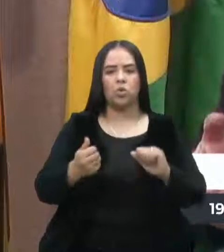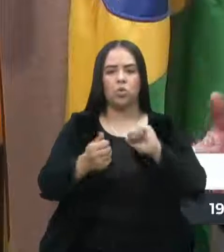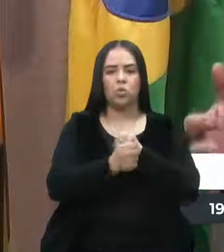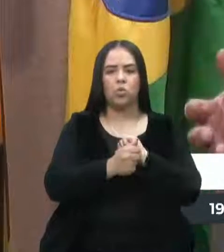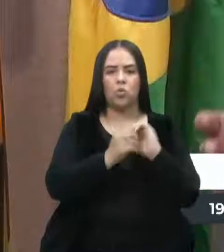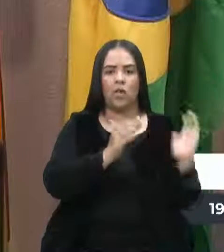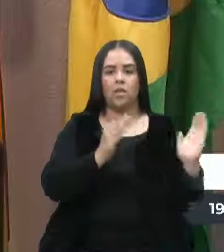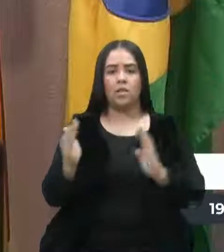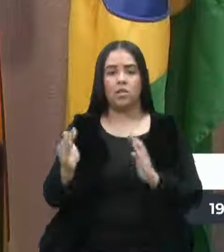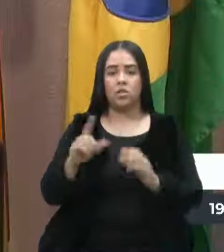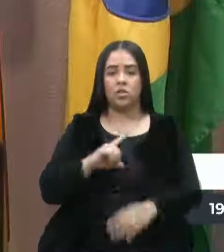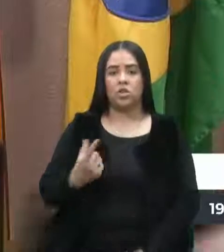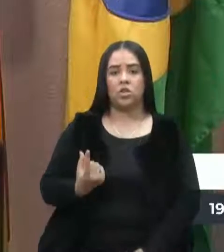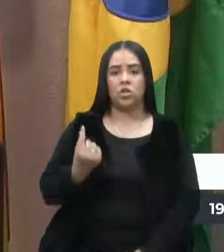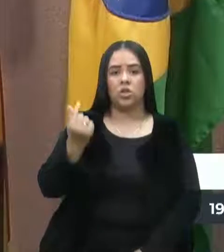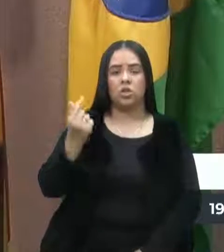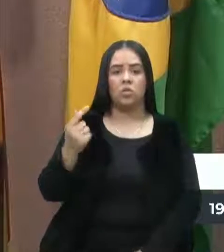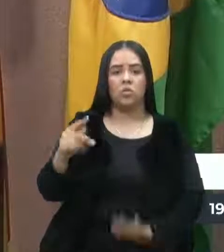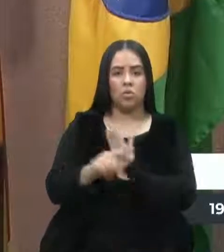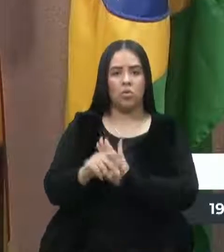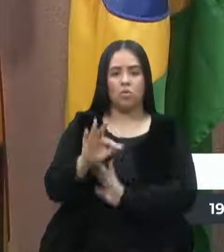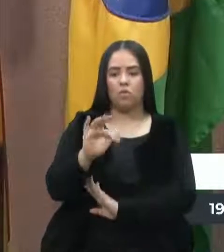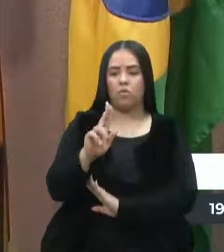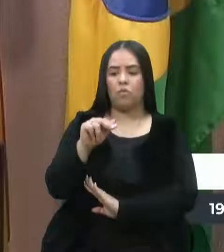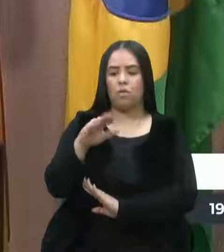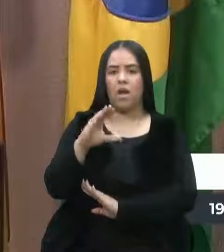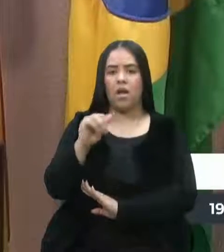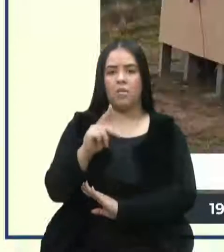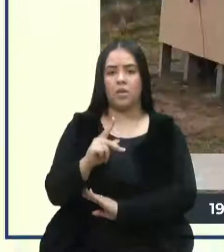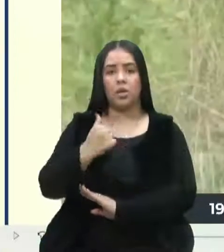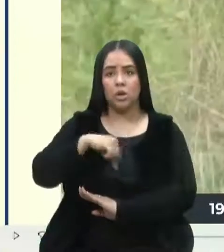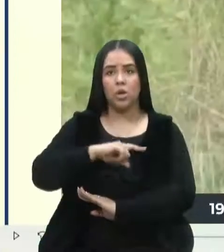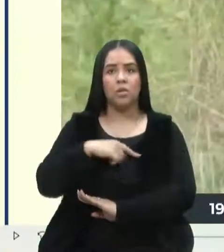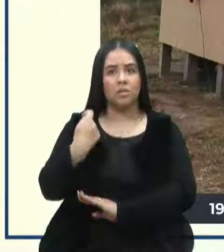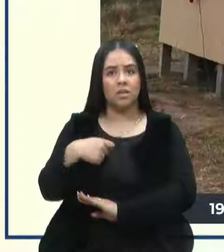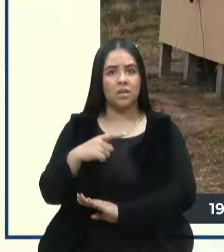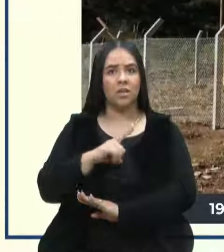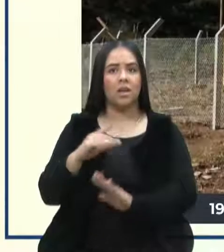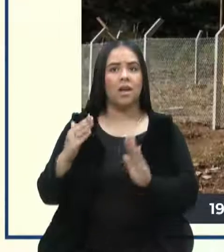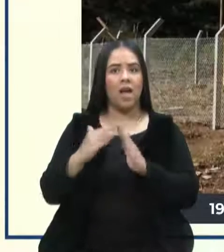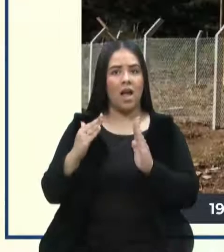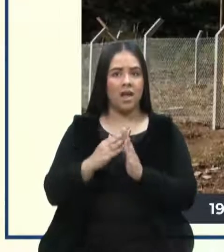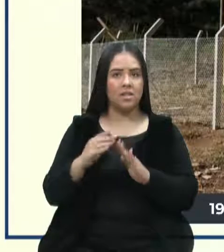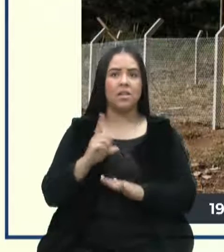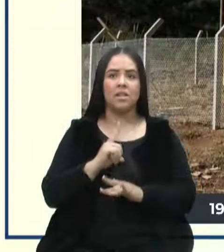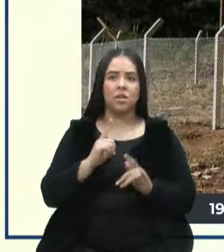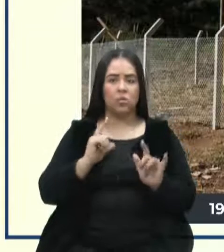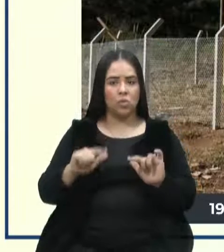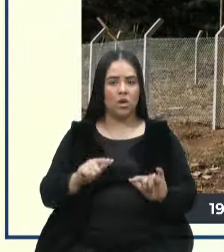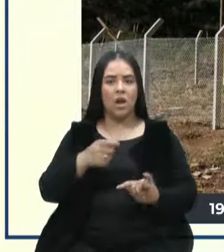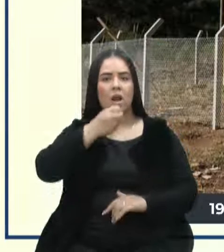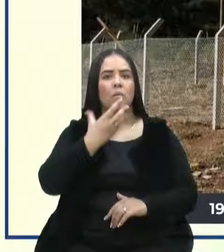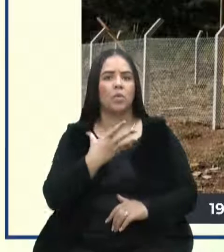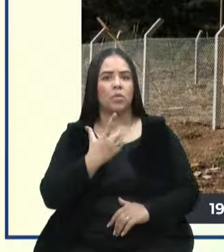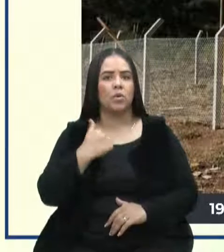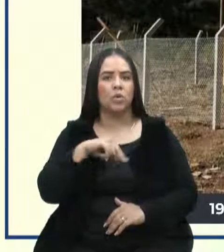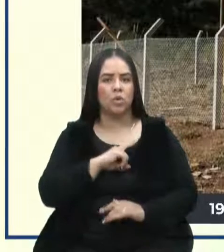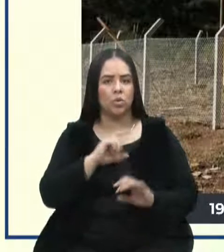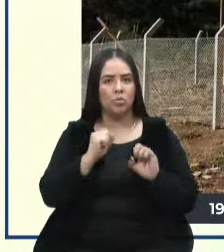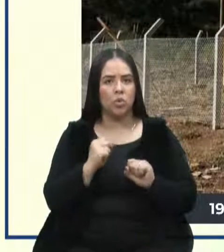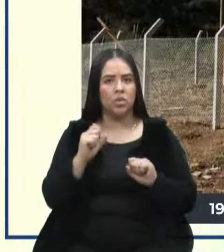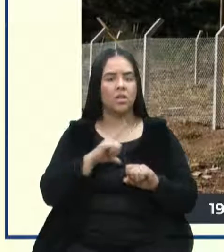funcap é uma bela de uma obra opção de cargas que nós tenhamos inventário das áreas públicas e que